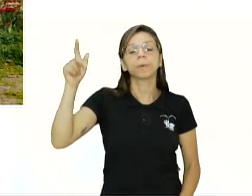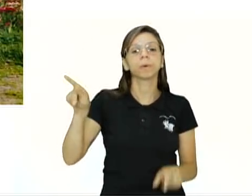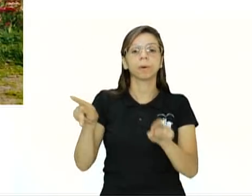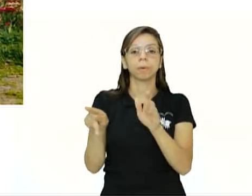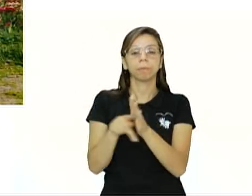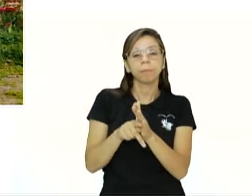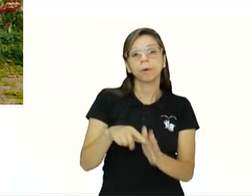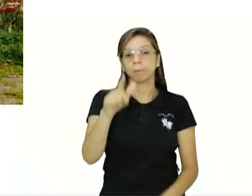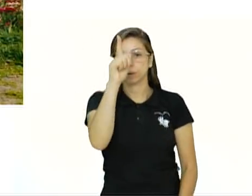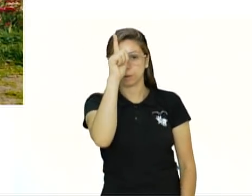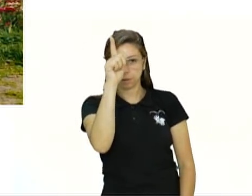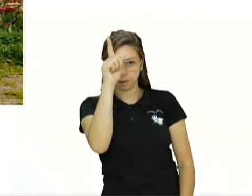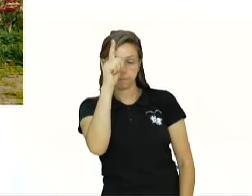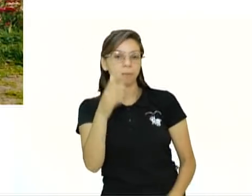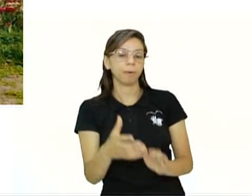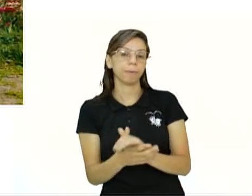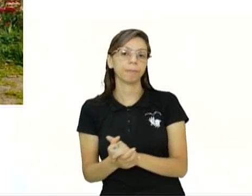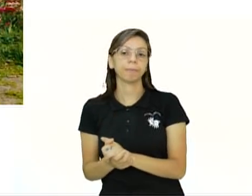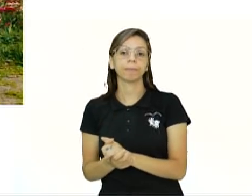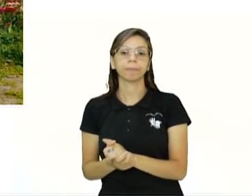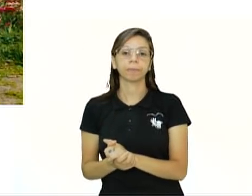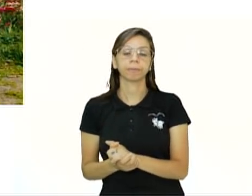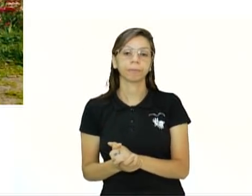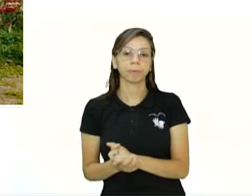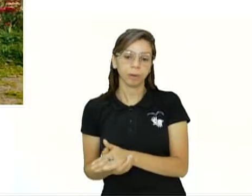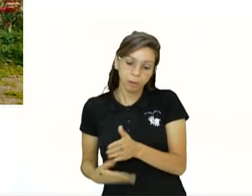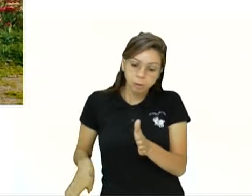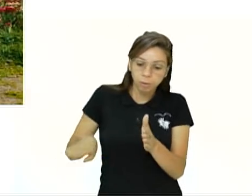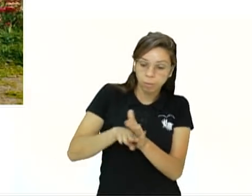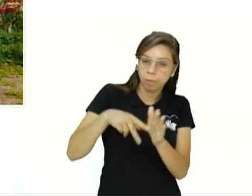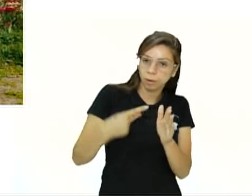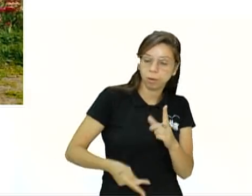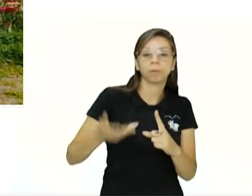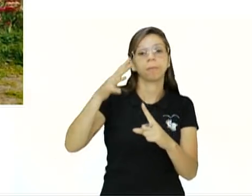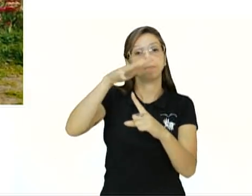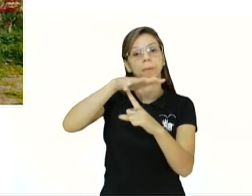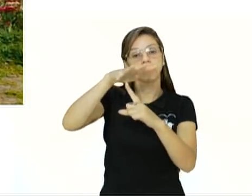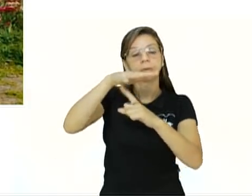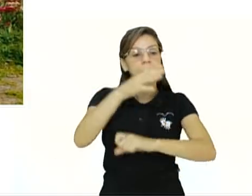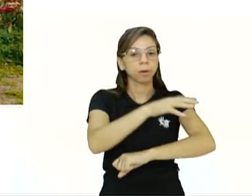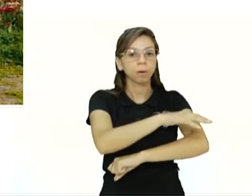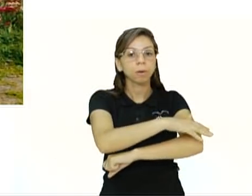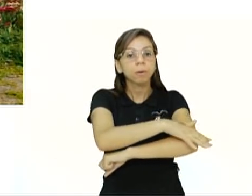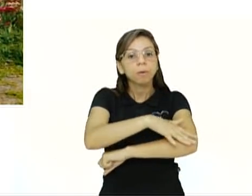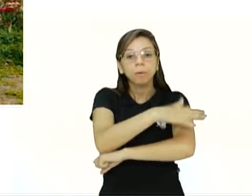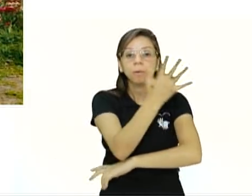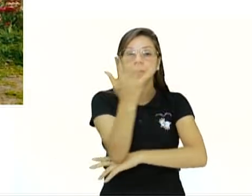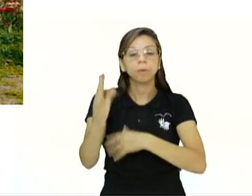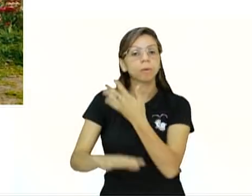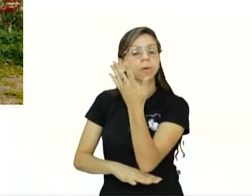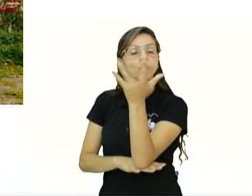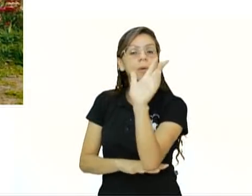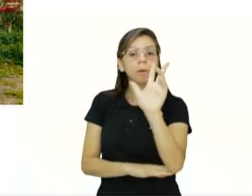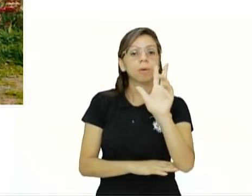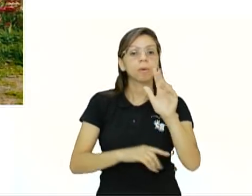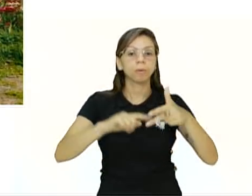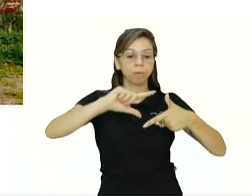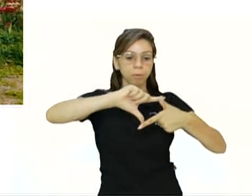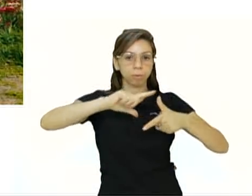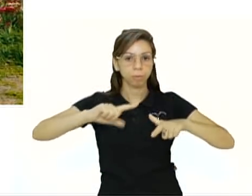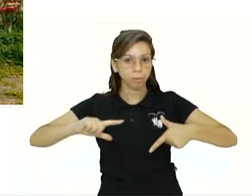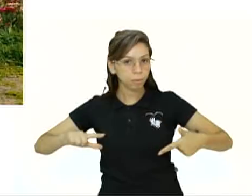cultura dos alemães que trouxeram para o Paraná, esse bosque mostra para você um pouco da geometria